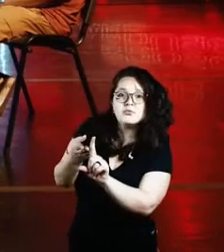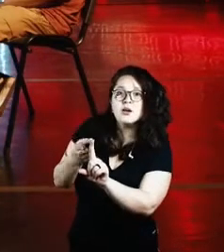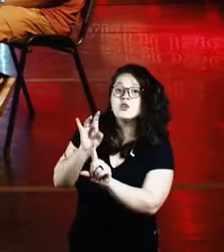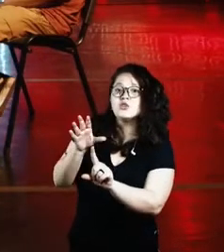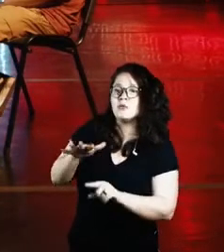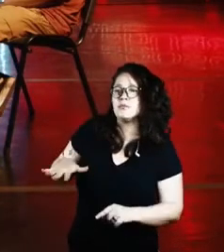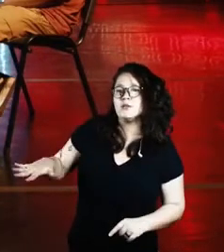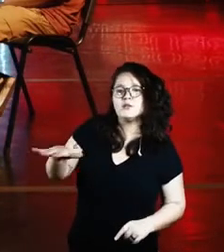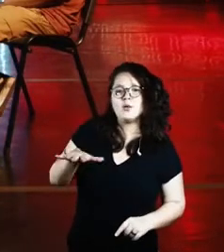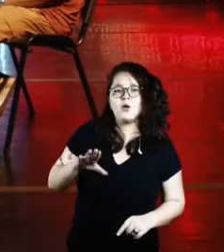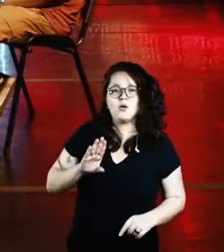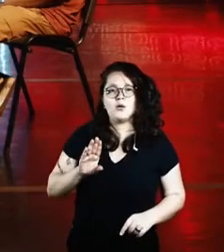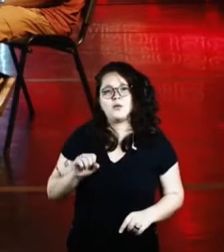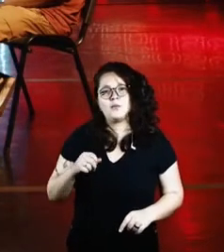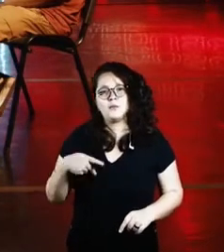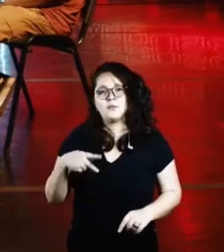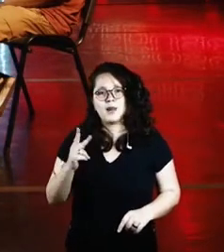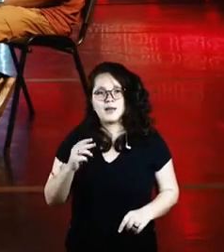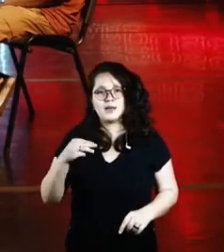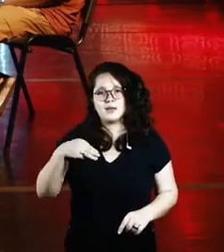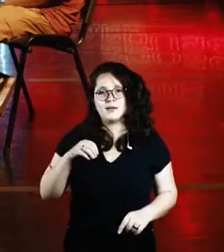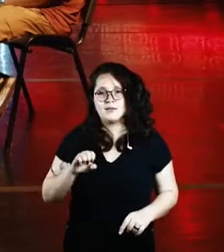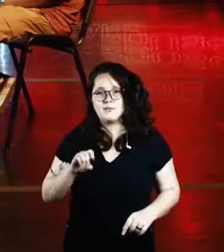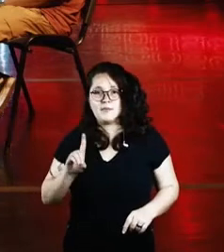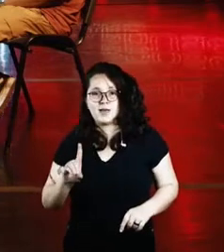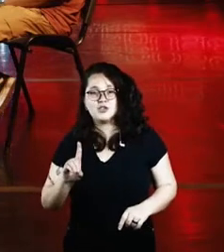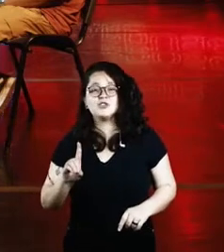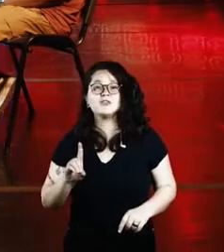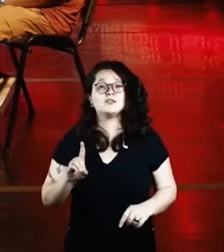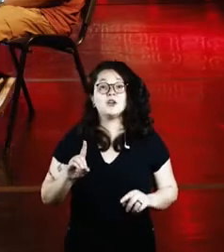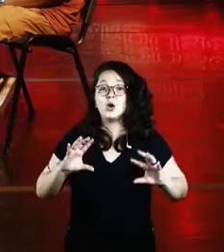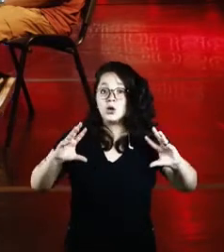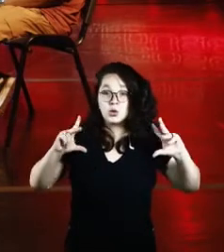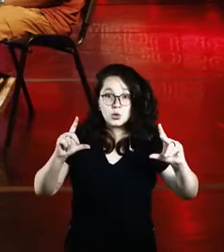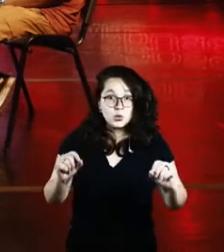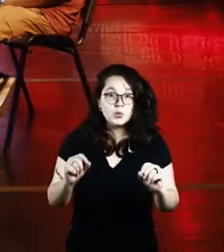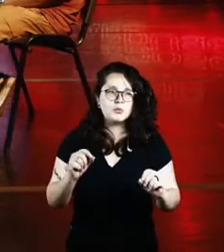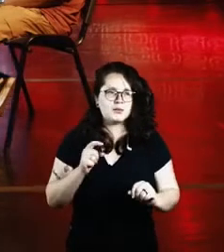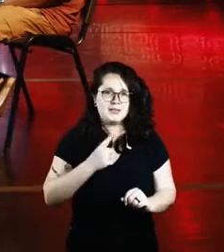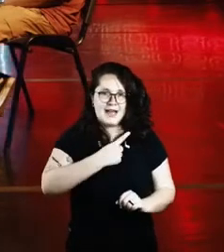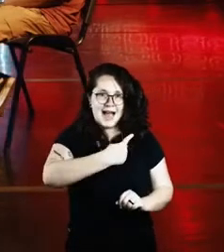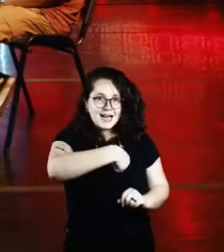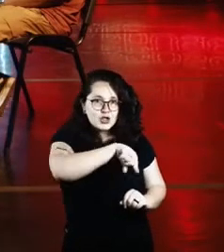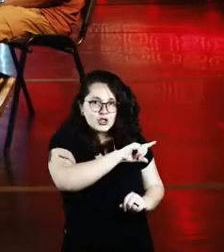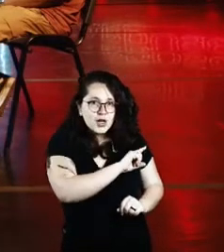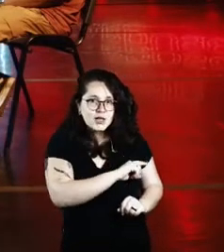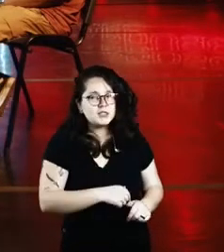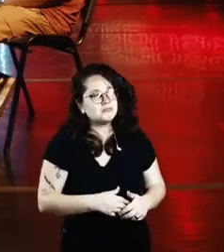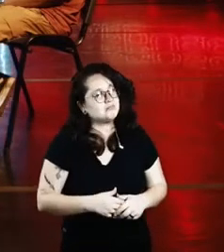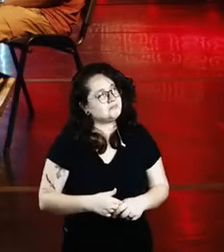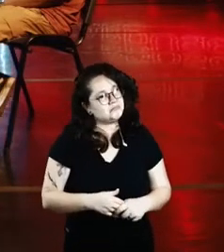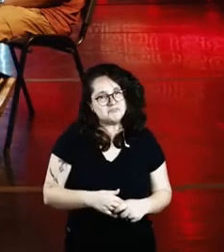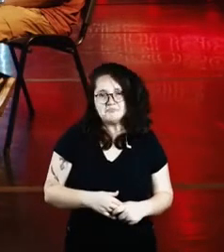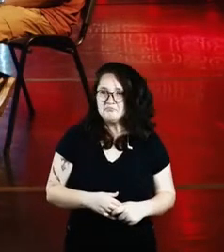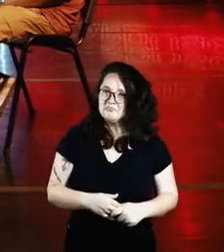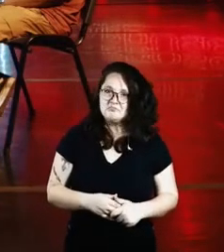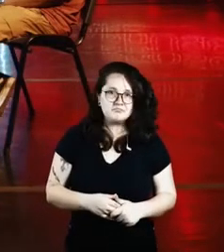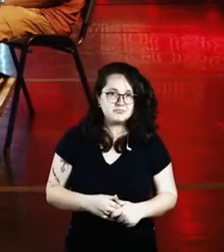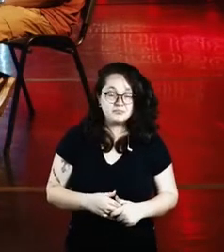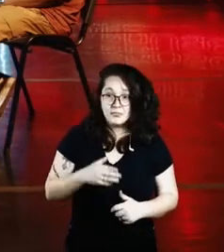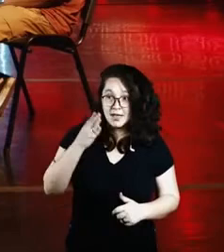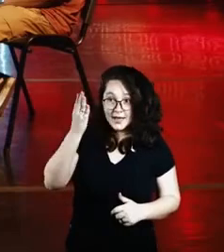Black Mad, Zimbábue, esse pessoal, mano, Chic Show. Ele teve,